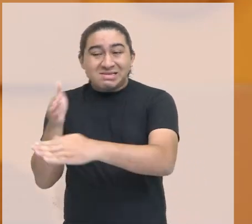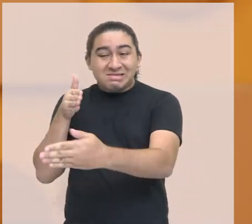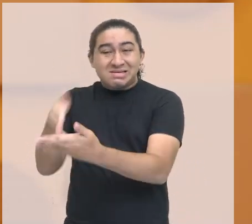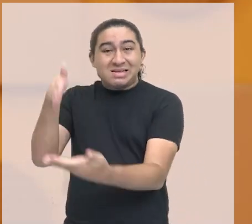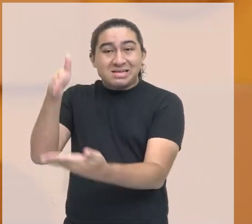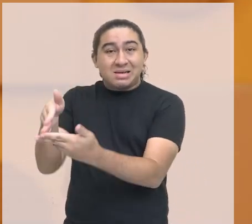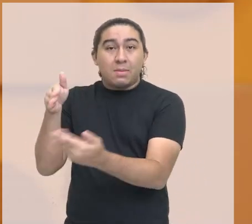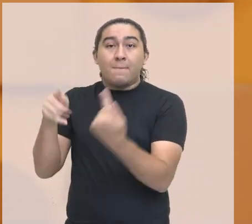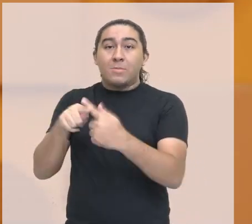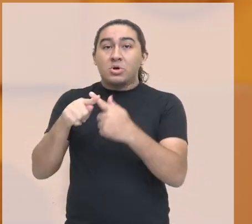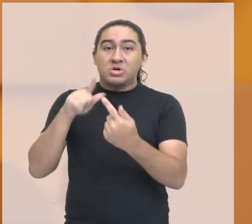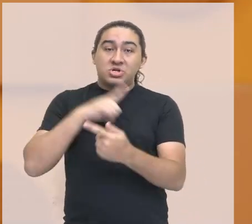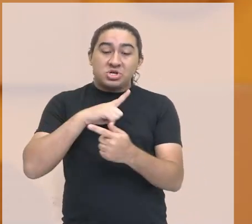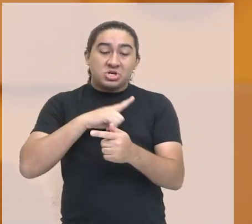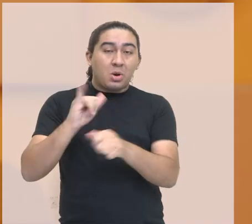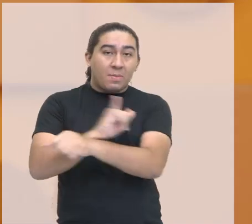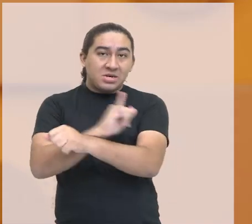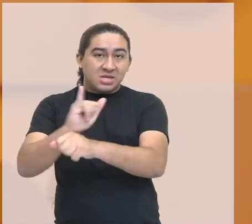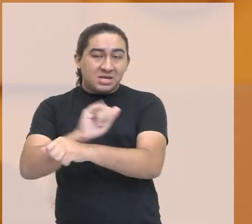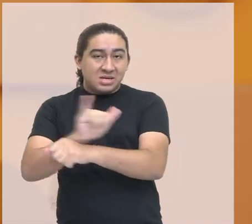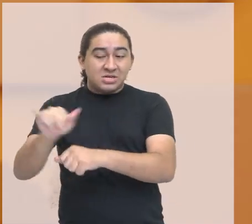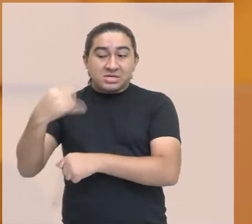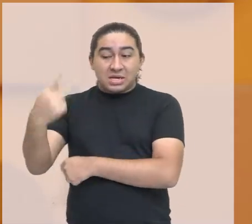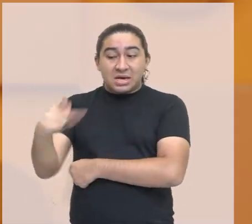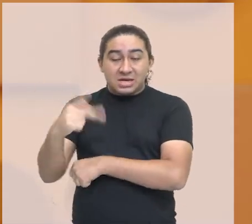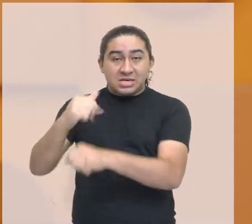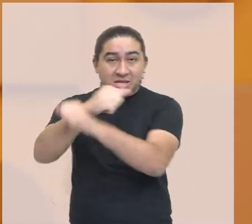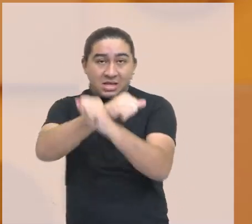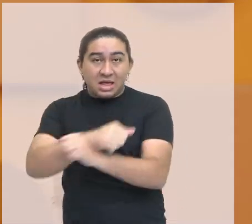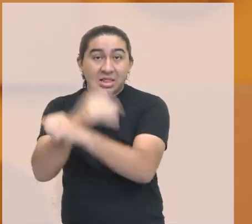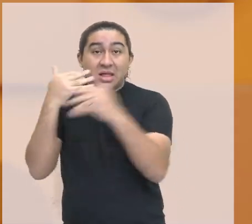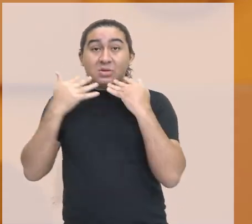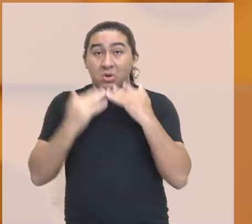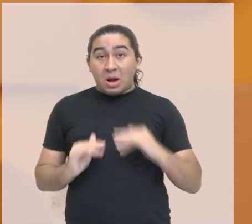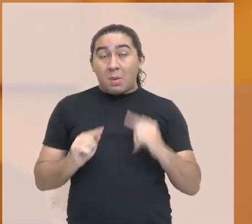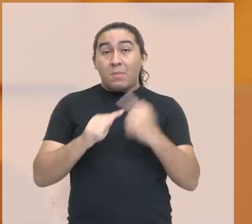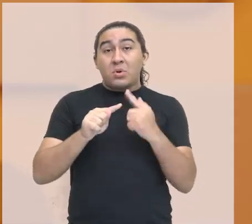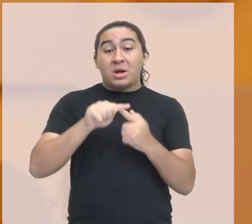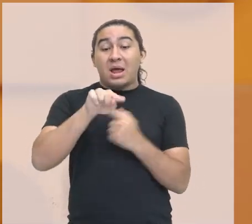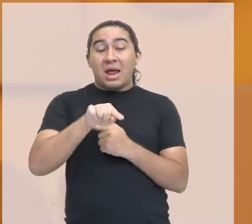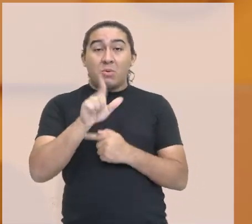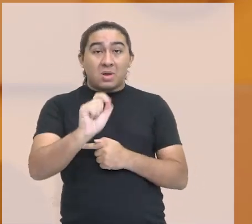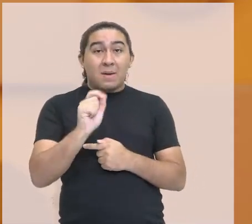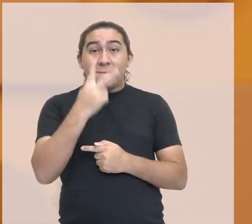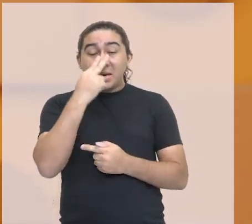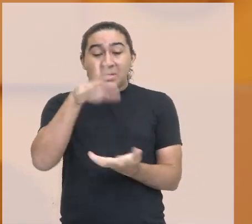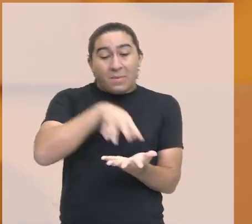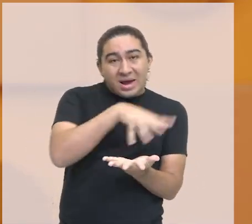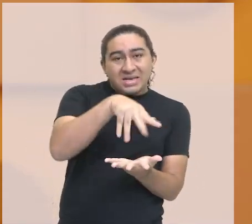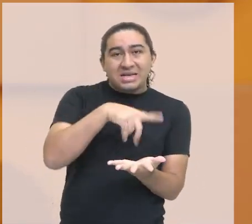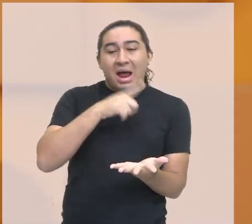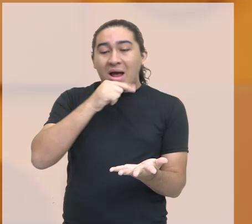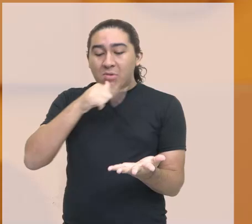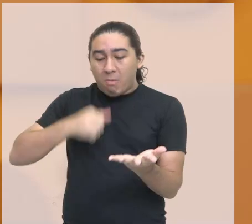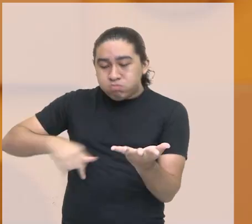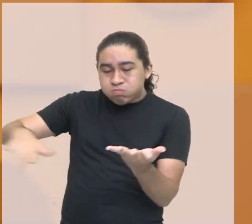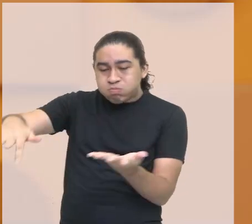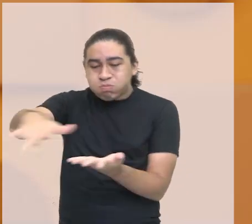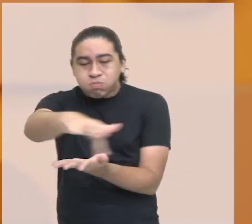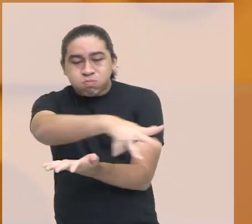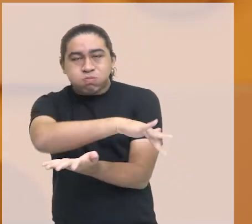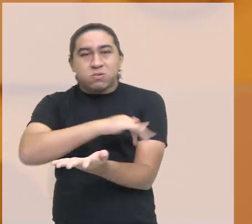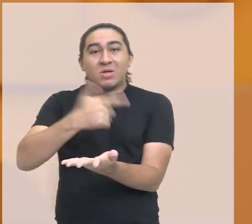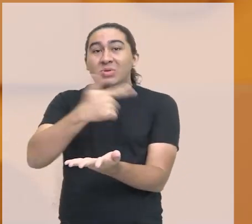tinha ali um mecanismo de defesa natural, que é basicamente o fato da Inglaterra ser uma ilha. Não teria como ele mandar